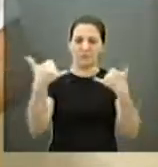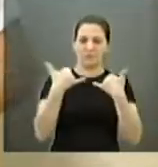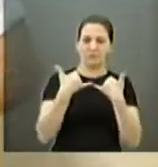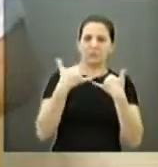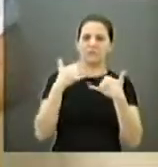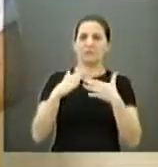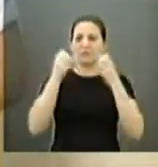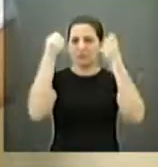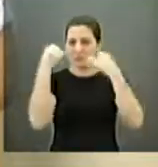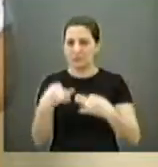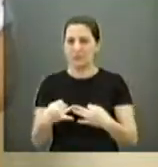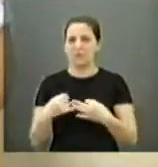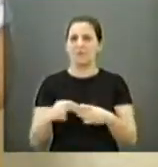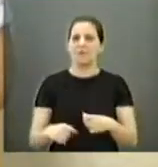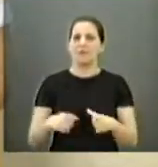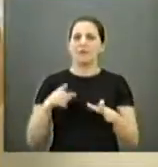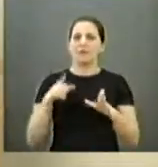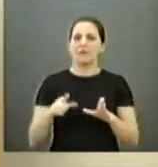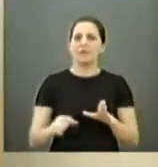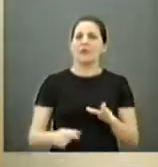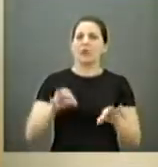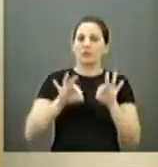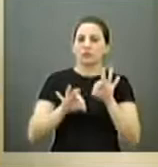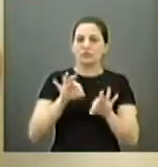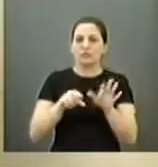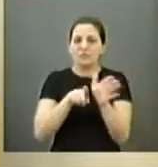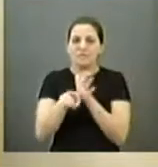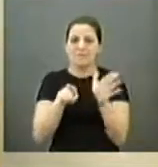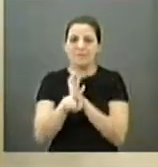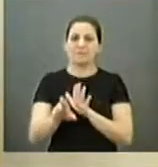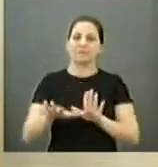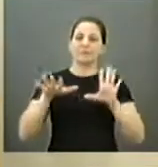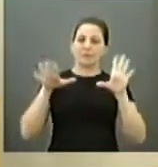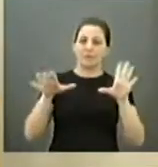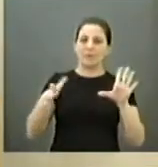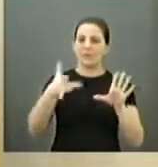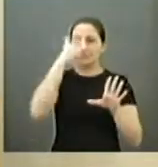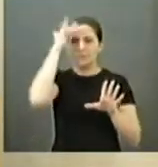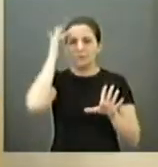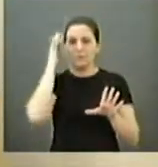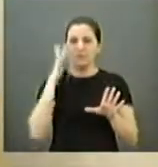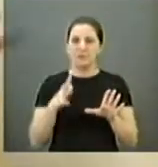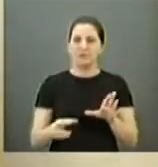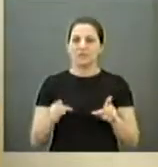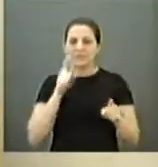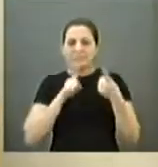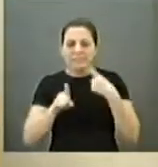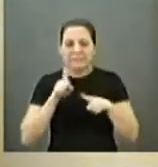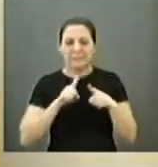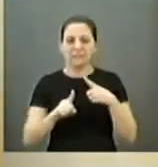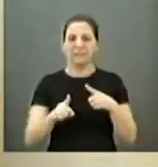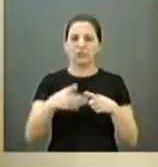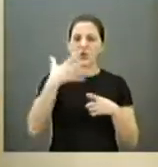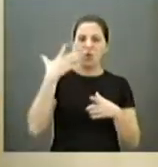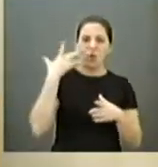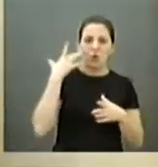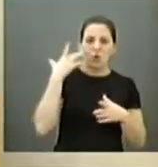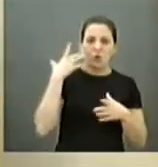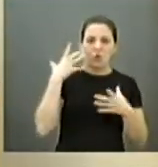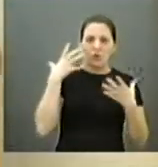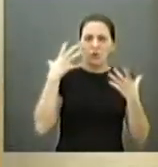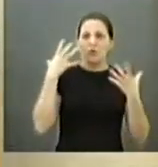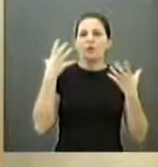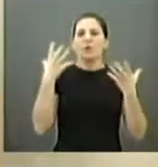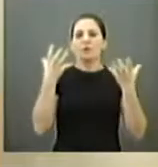não tem esclarecimento, vá para que a justiça investigue. Então, aqueles que me criticam são aqueles que não queriam investigar a